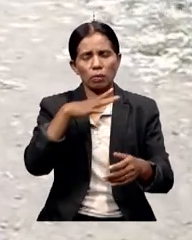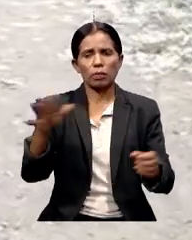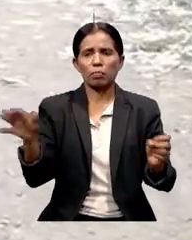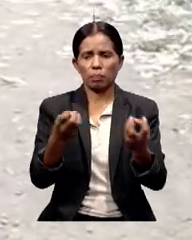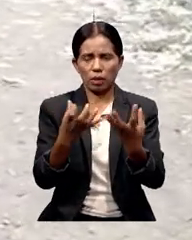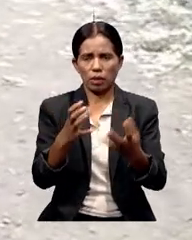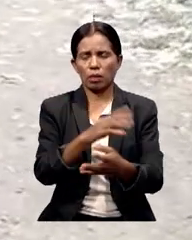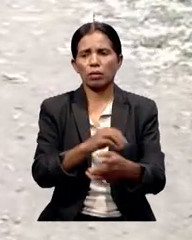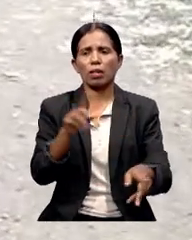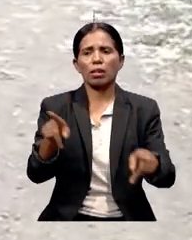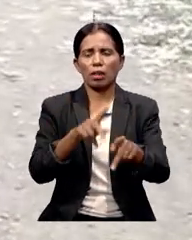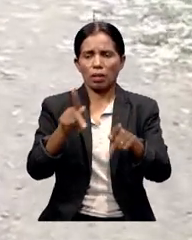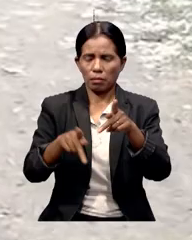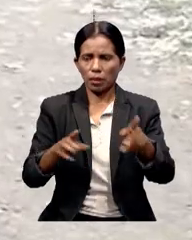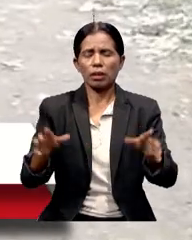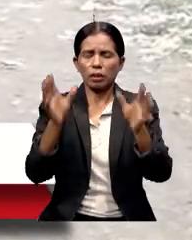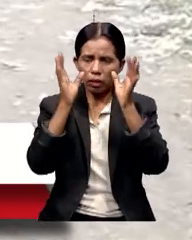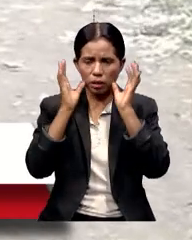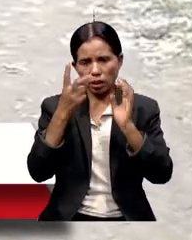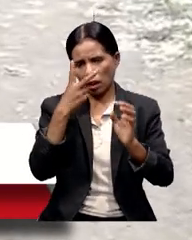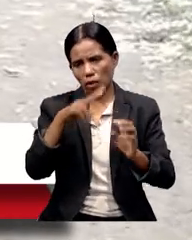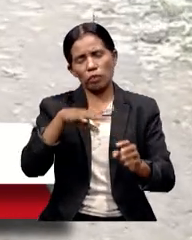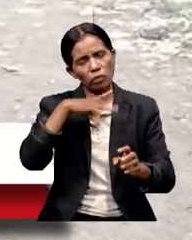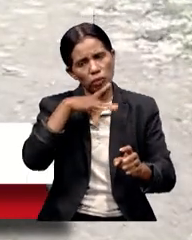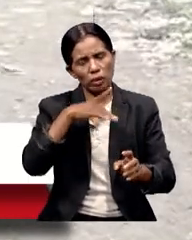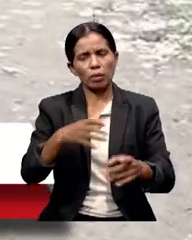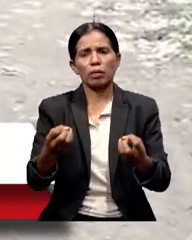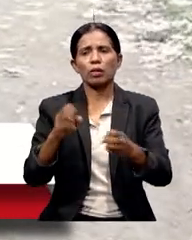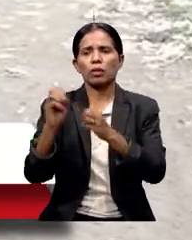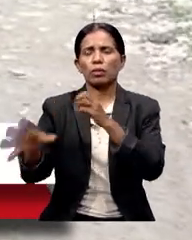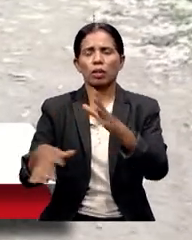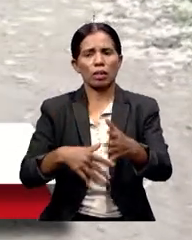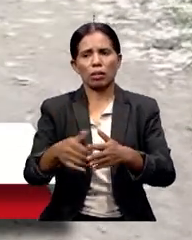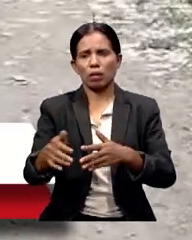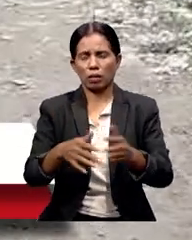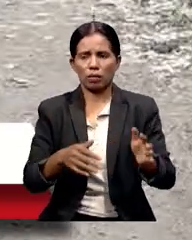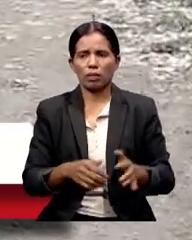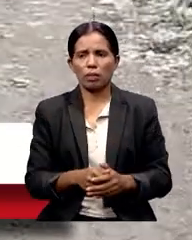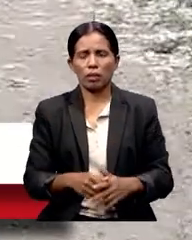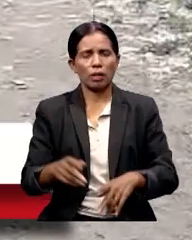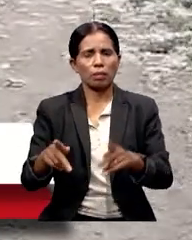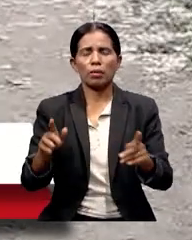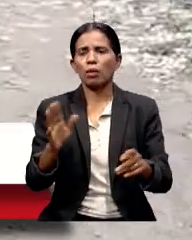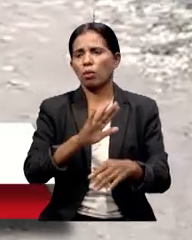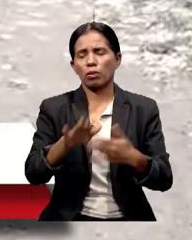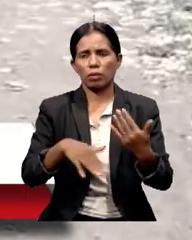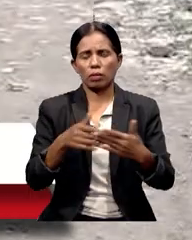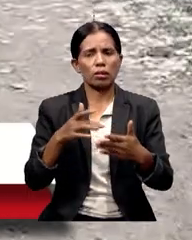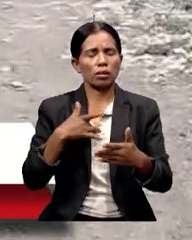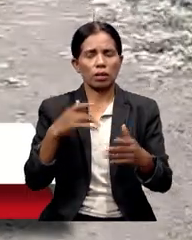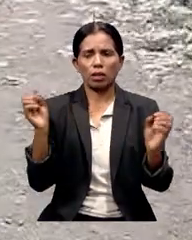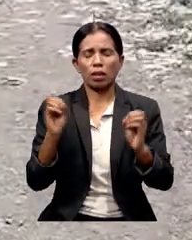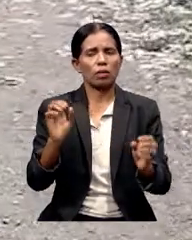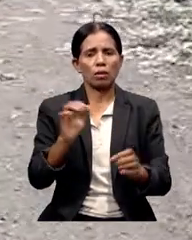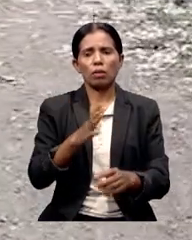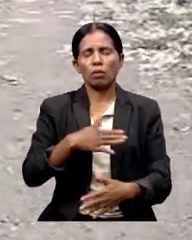a comunidade é triste também, isso nebemos da Dau que estamos a dar, e só é não cara, então a comunidade é lá não satisfaz para a